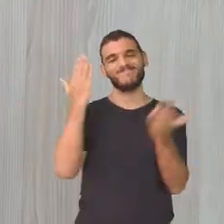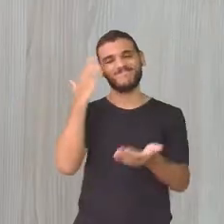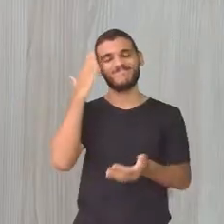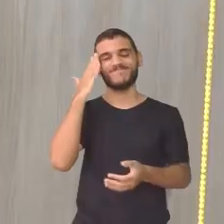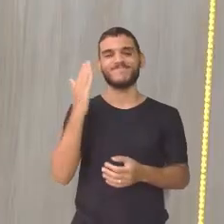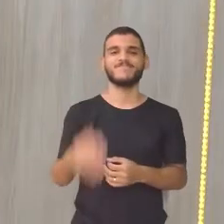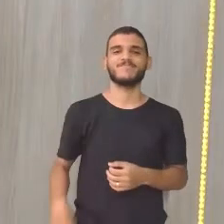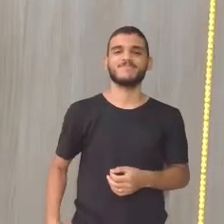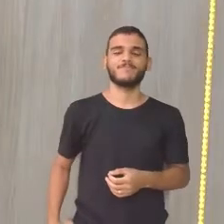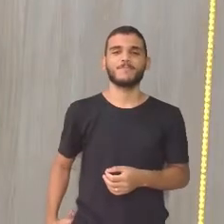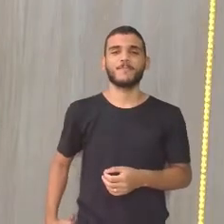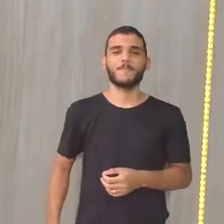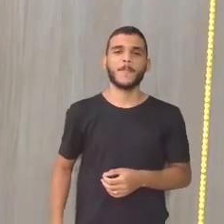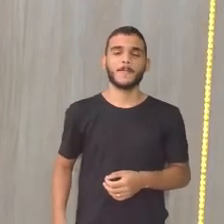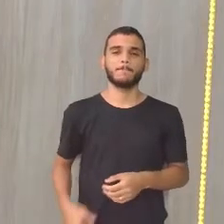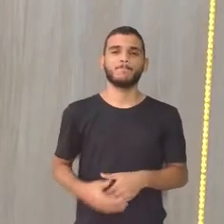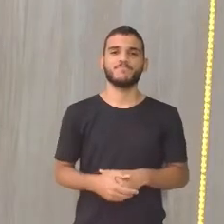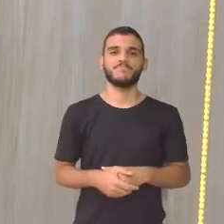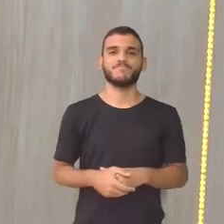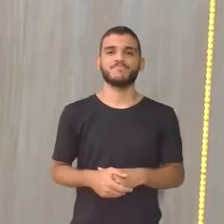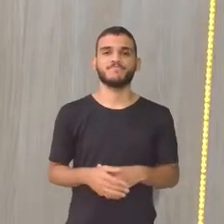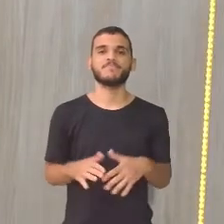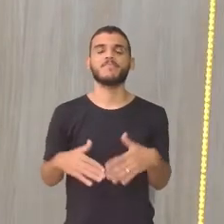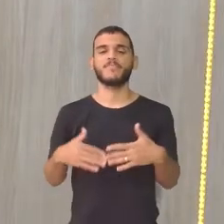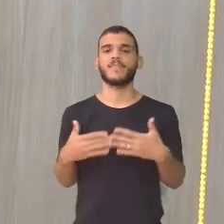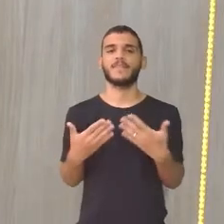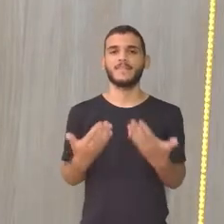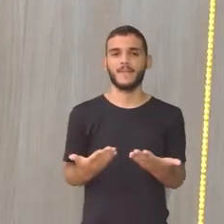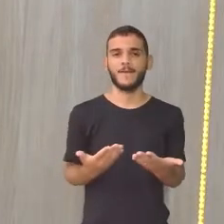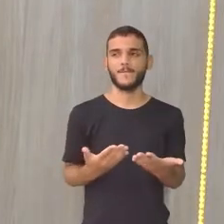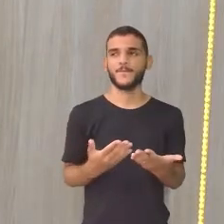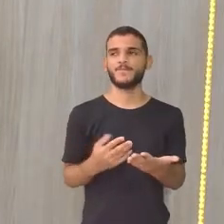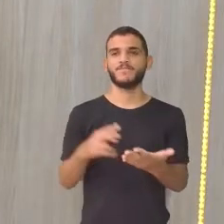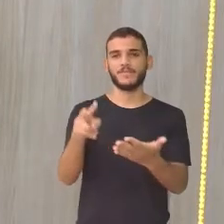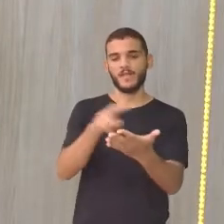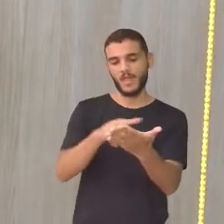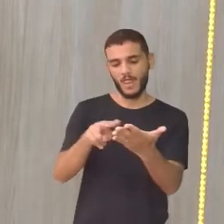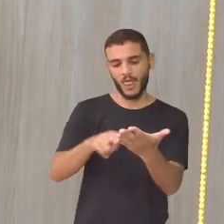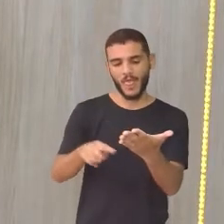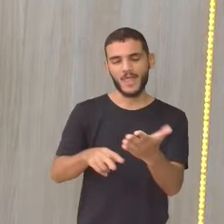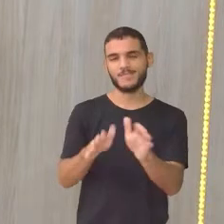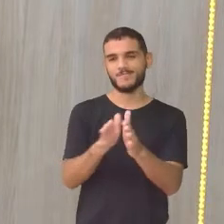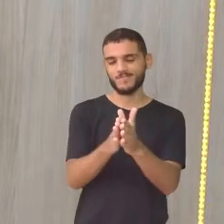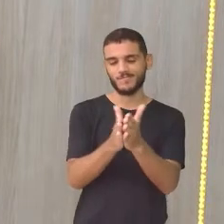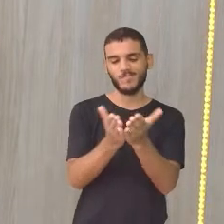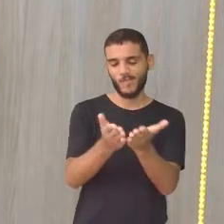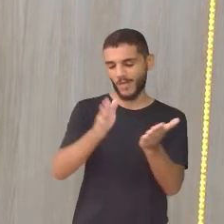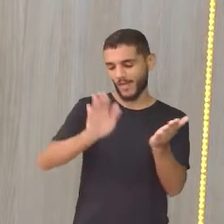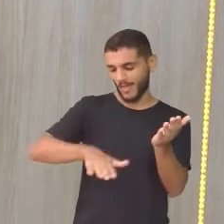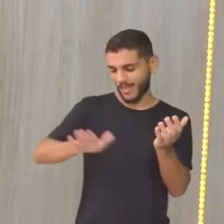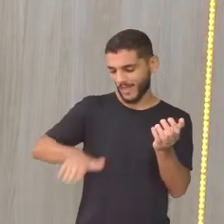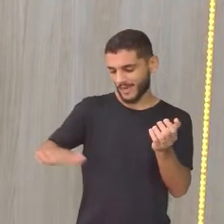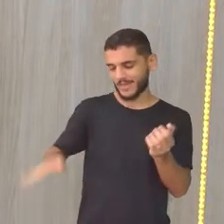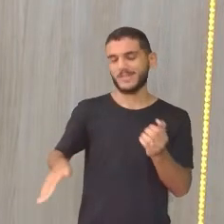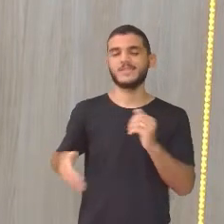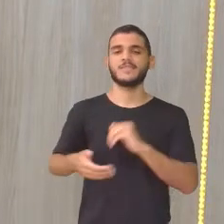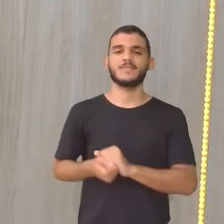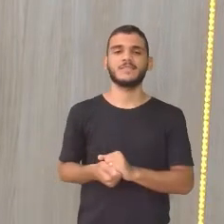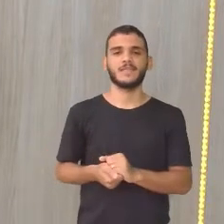Verdade. Então, olha, minha gente, ler para uma criança, incentivar a leitura na